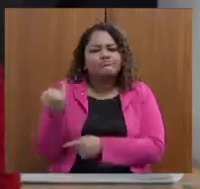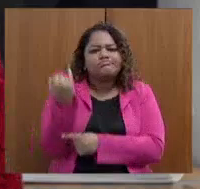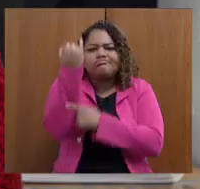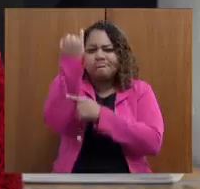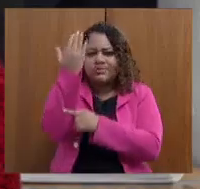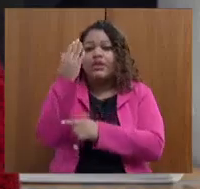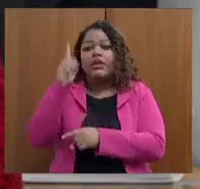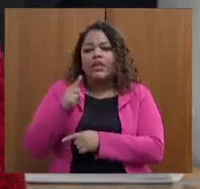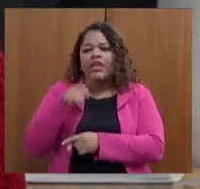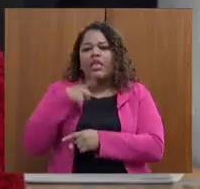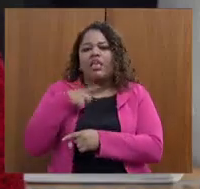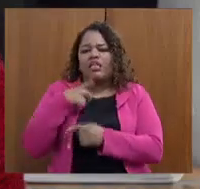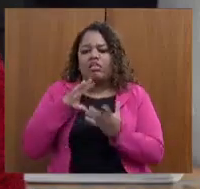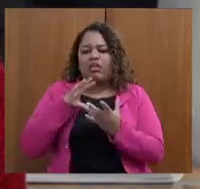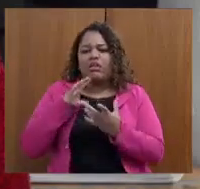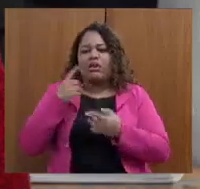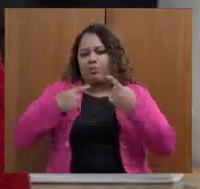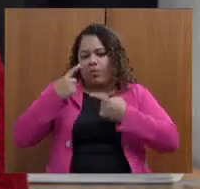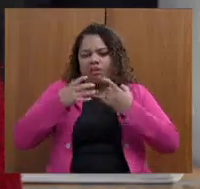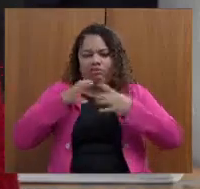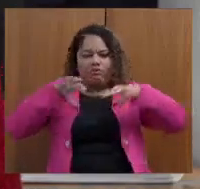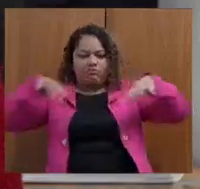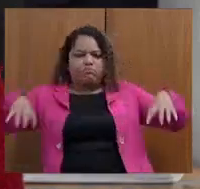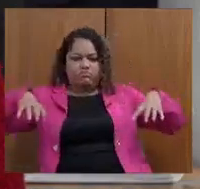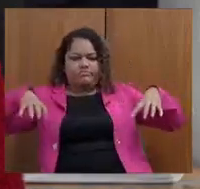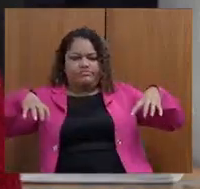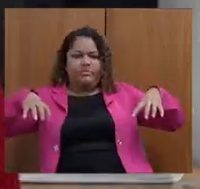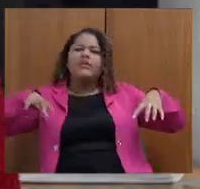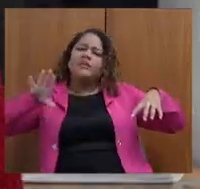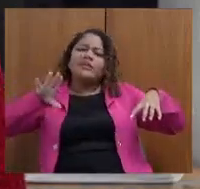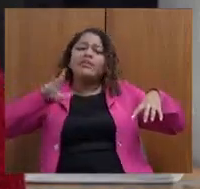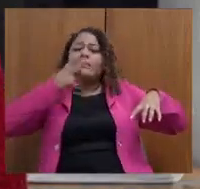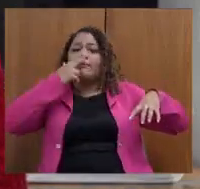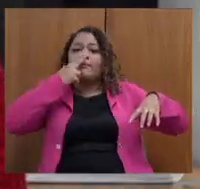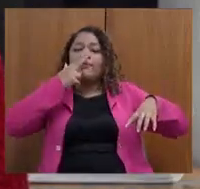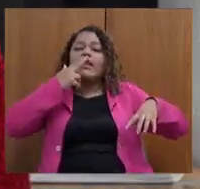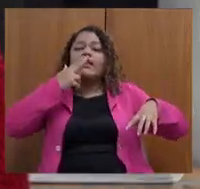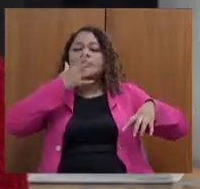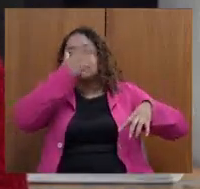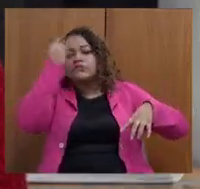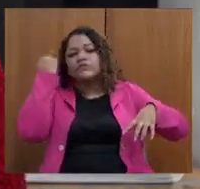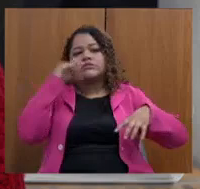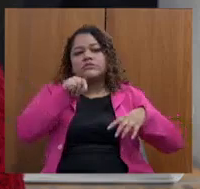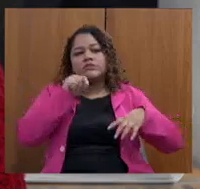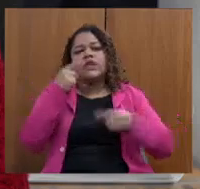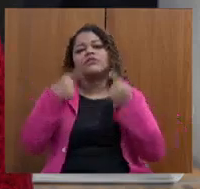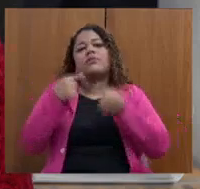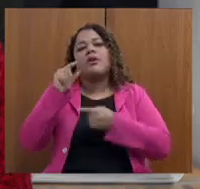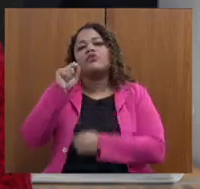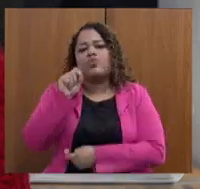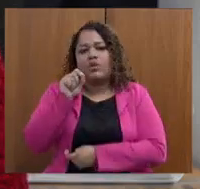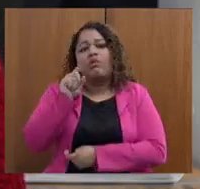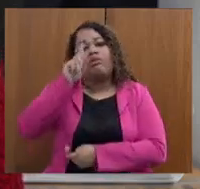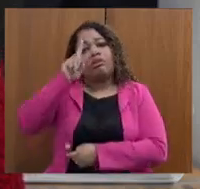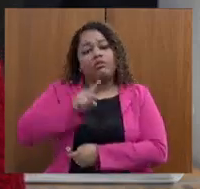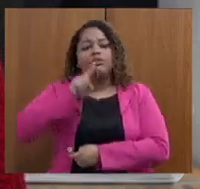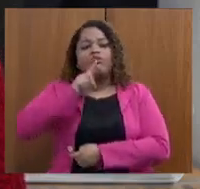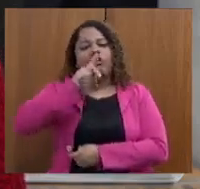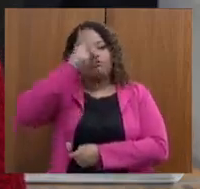acontece esse debate ele fica de fora que é o nosso debate sobre a soberania do controle